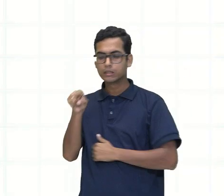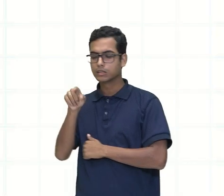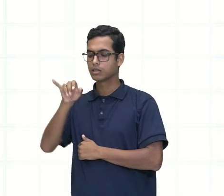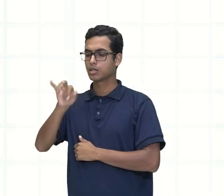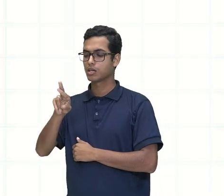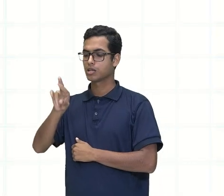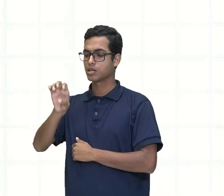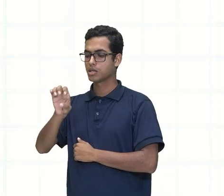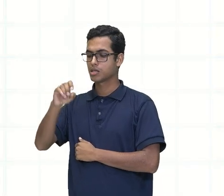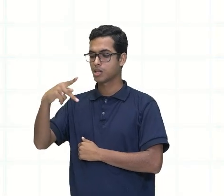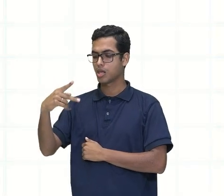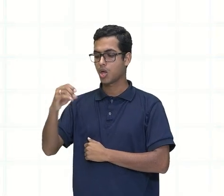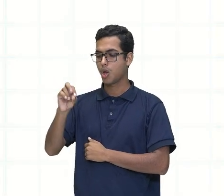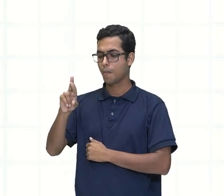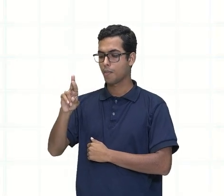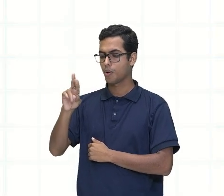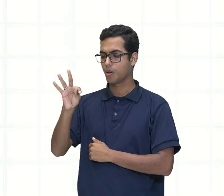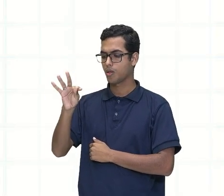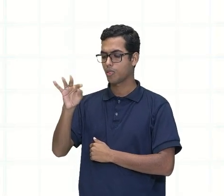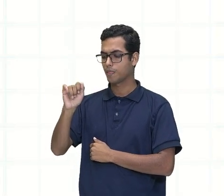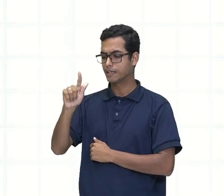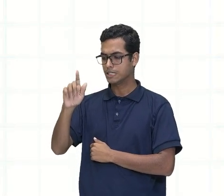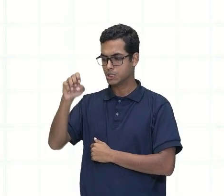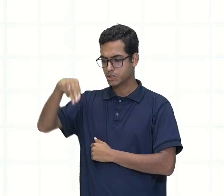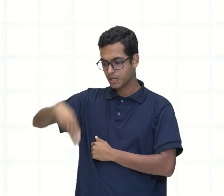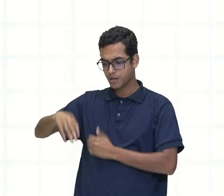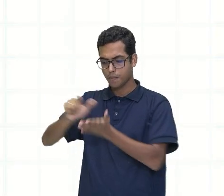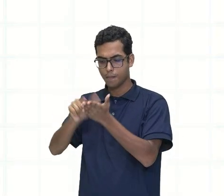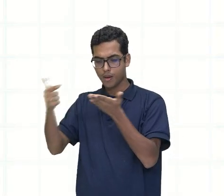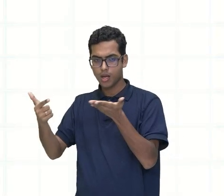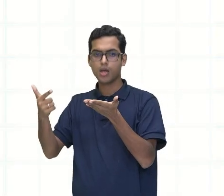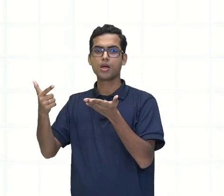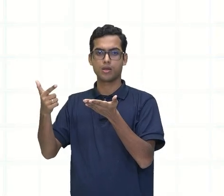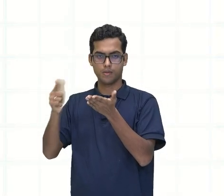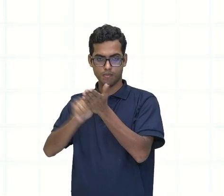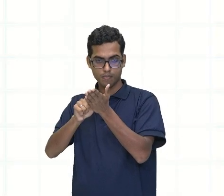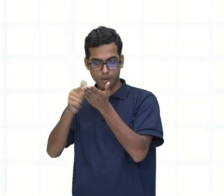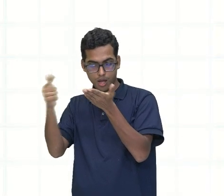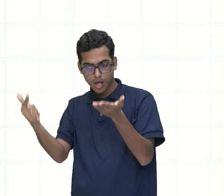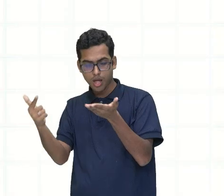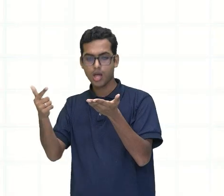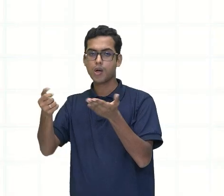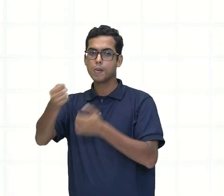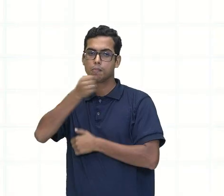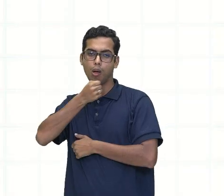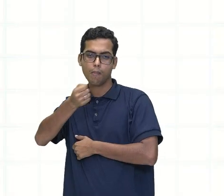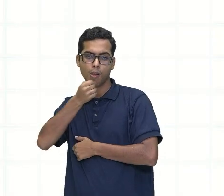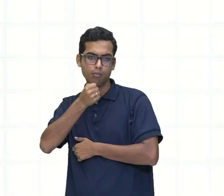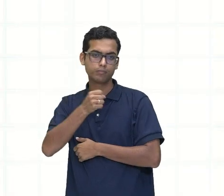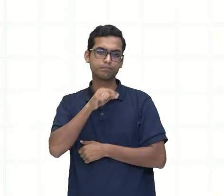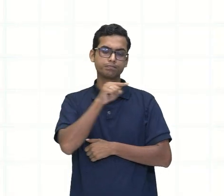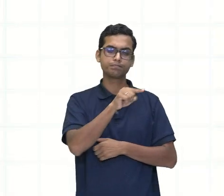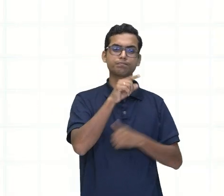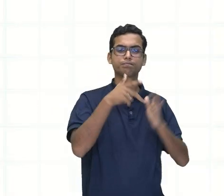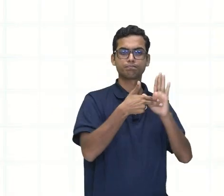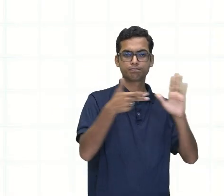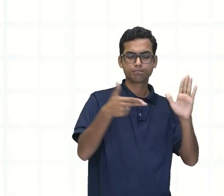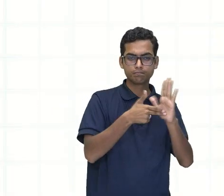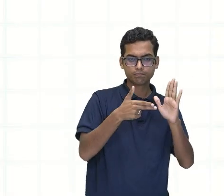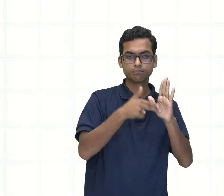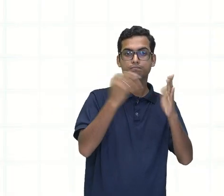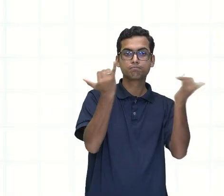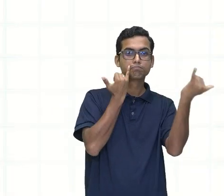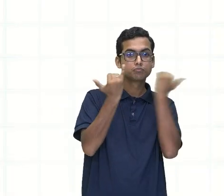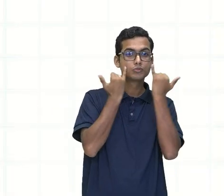acontecimento. Isso aí é para a gente aplicar, então, fato e opinião, tá bom? Dentro dos gêneros jornalísticos. Então, a notícia ela vai apresentar os fatos, um acontecimento.